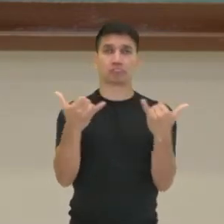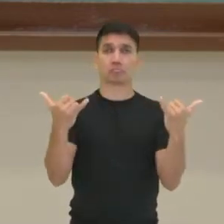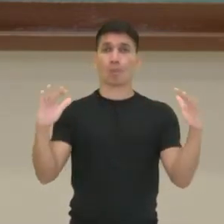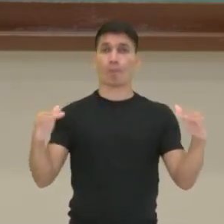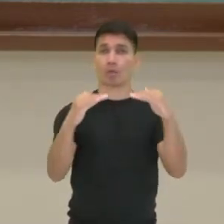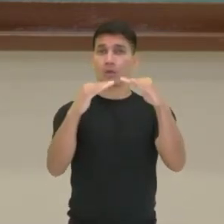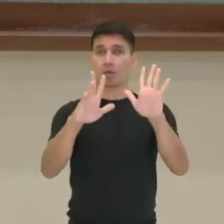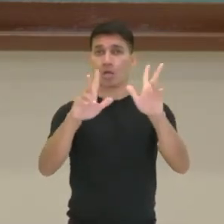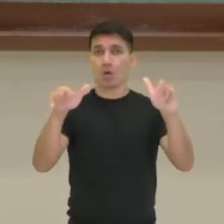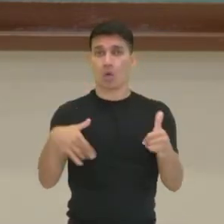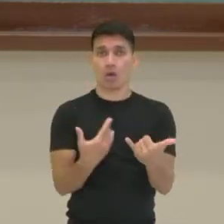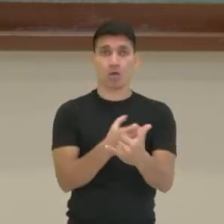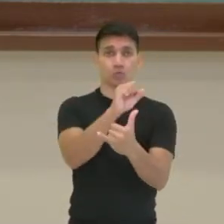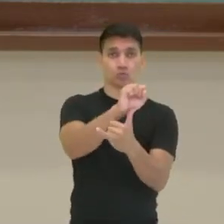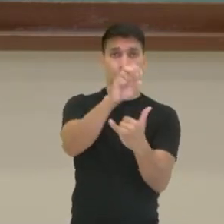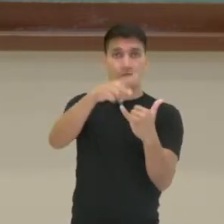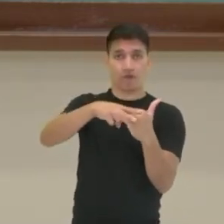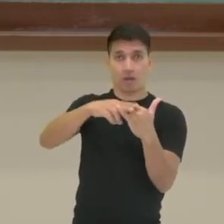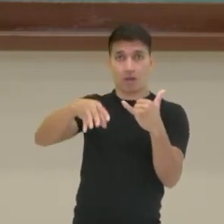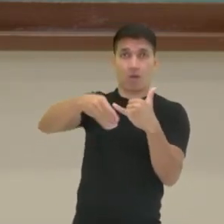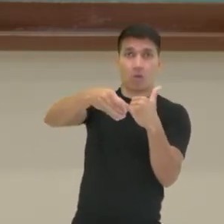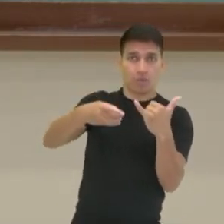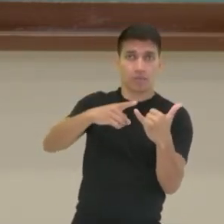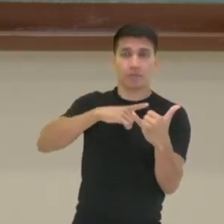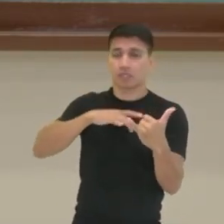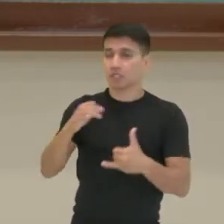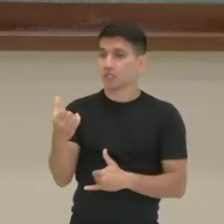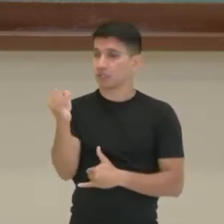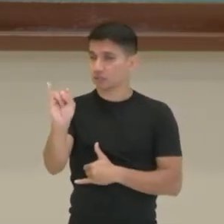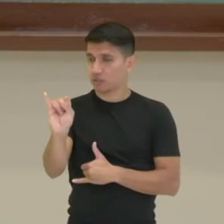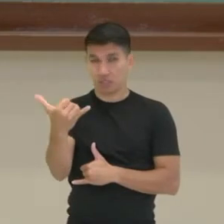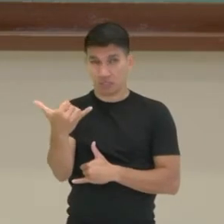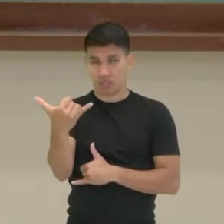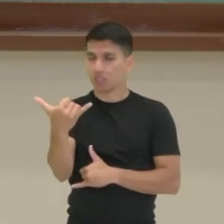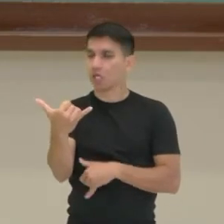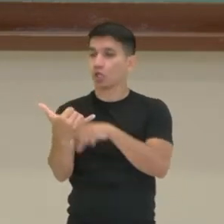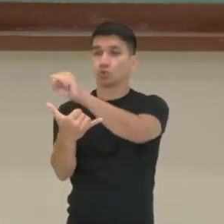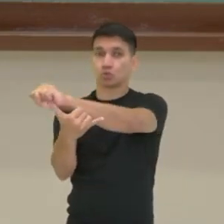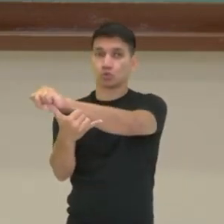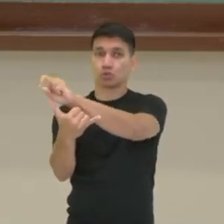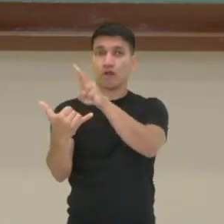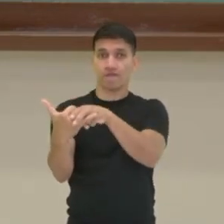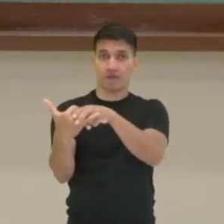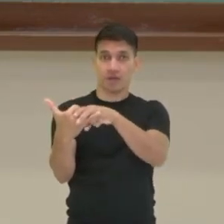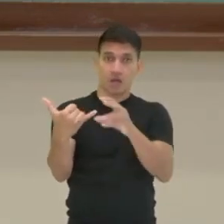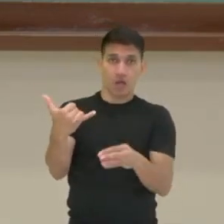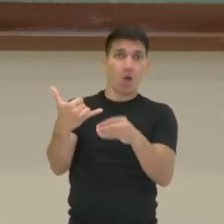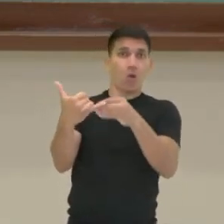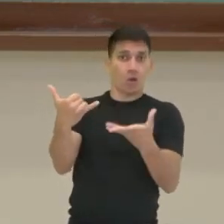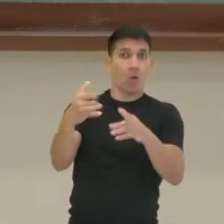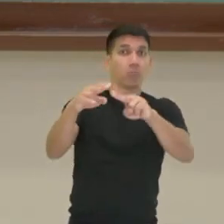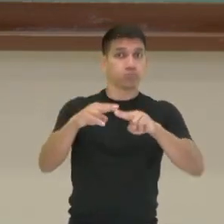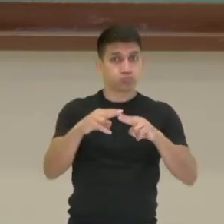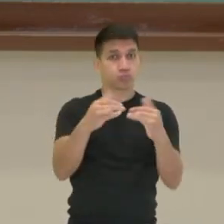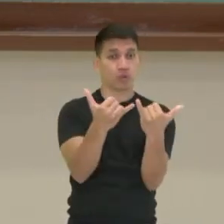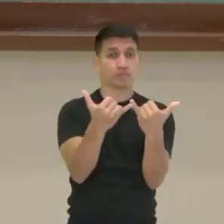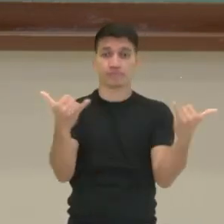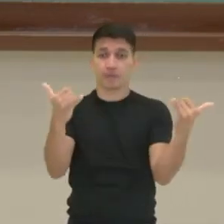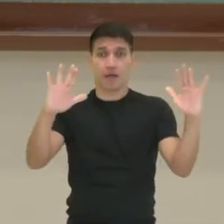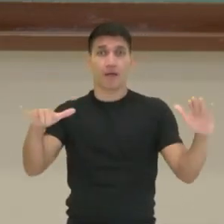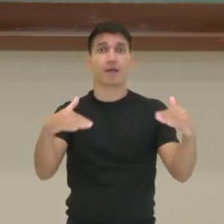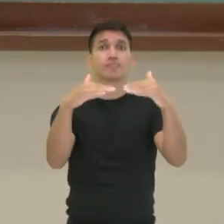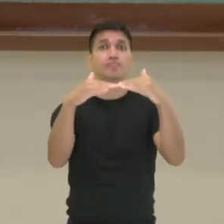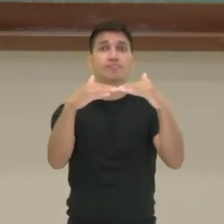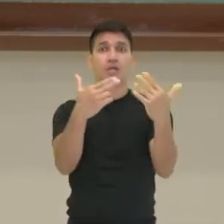sujeito, o verbo e o complemento em cada uma das orações. Por isso que elas são coordenadas, elas estão